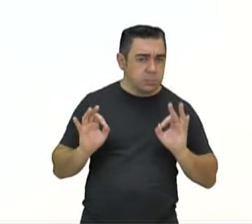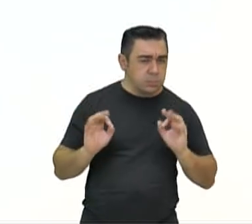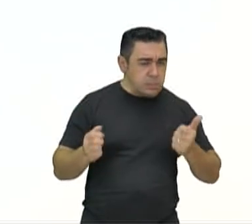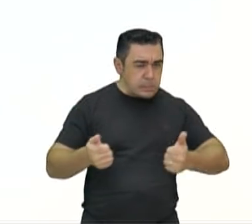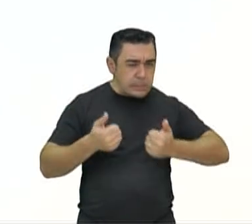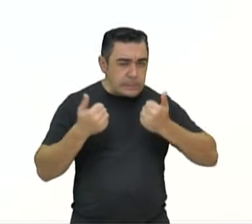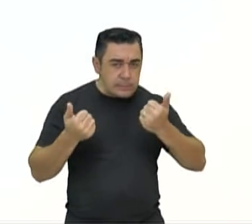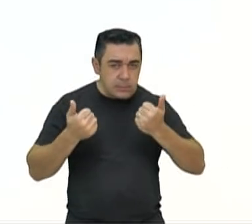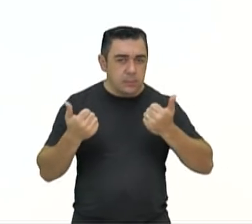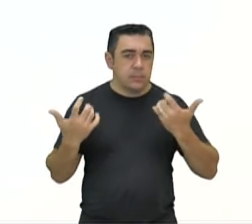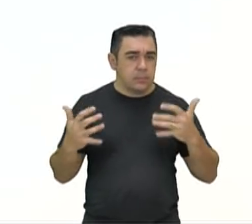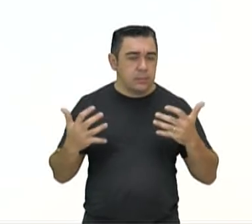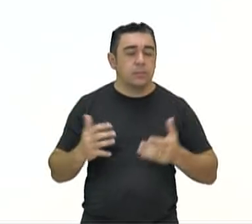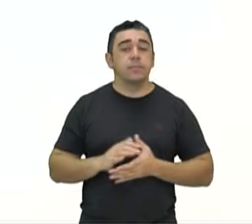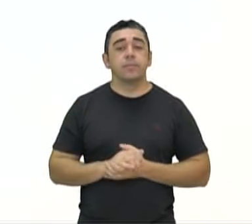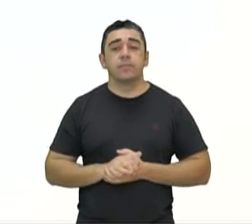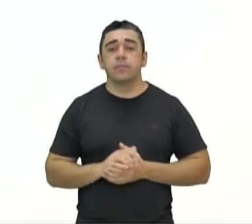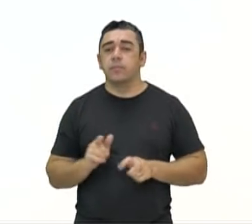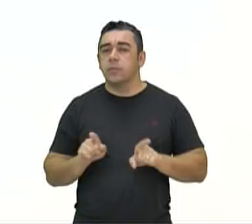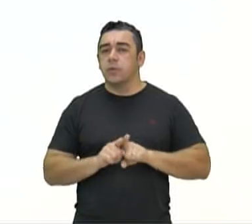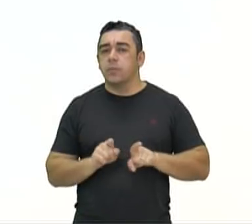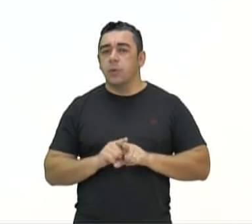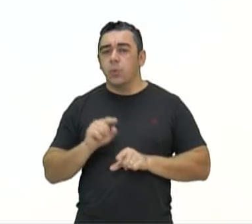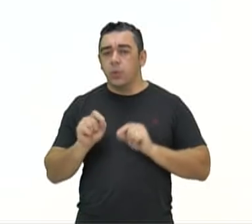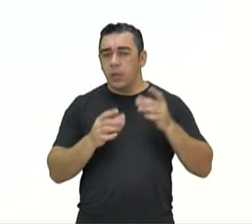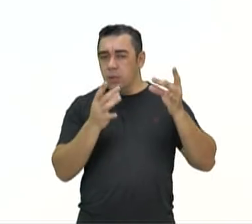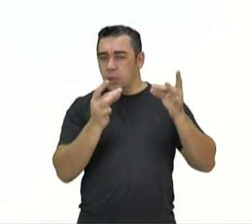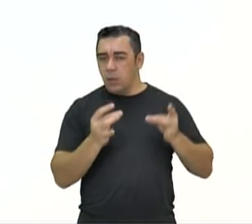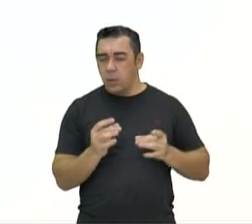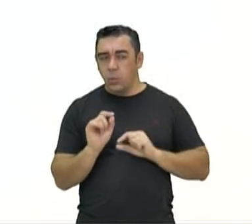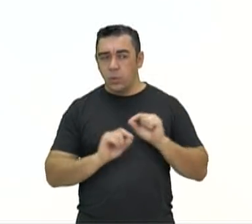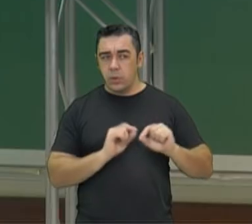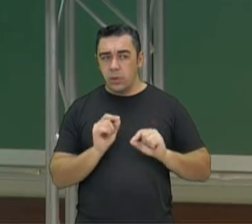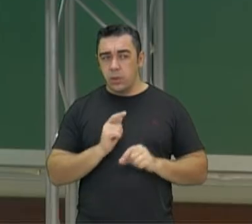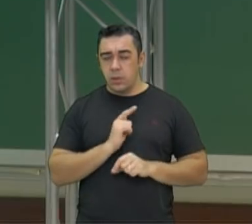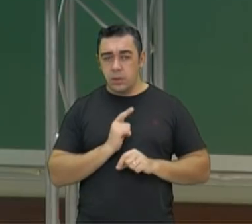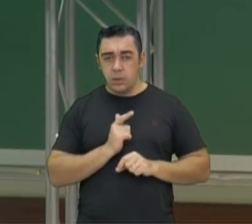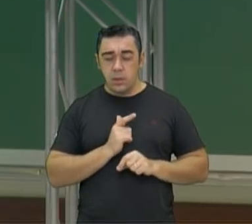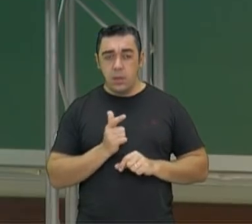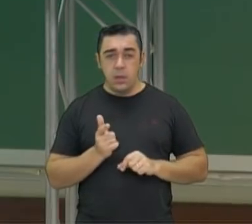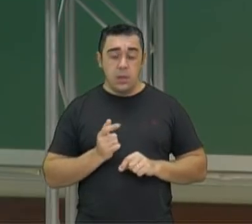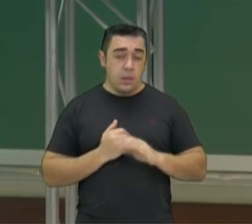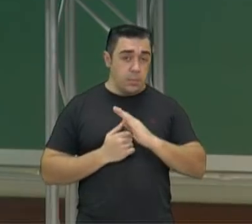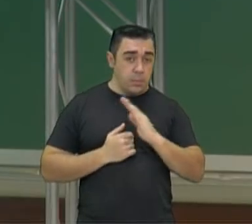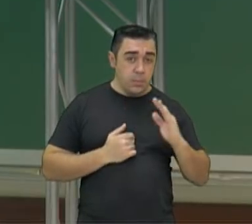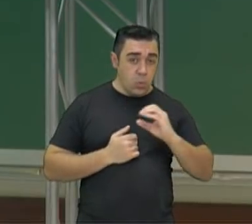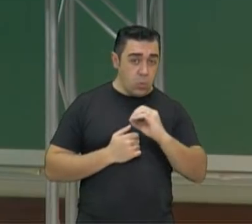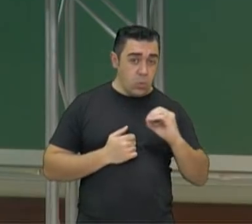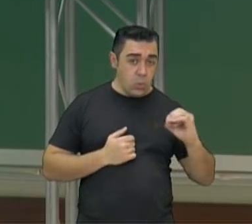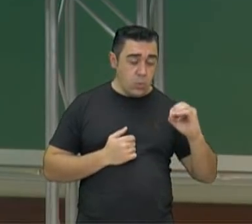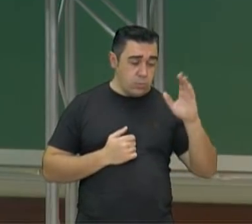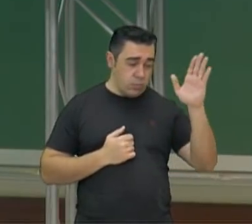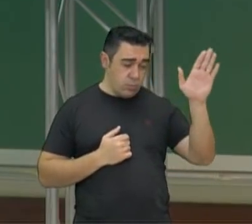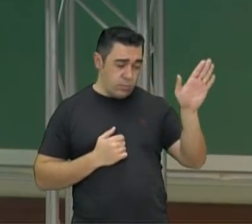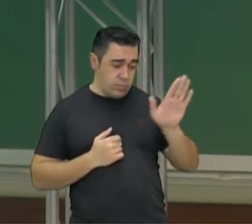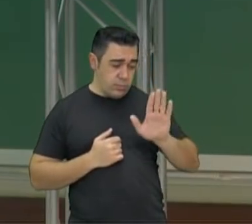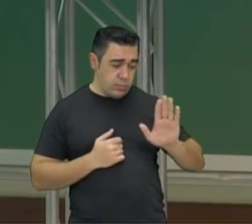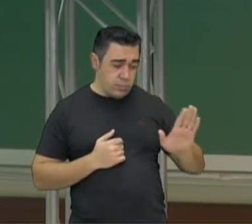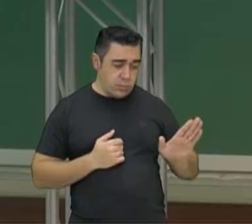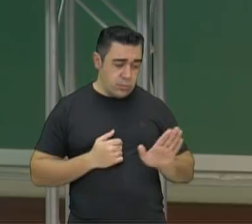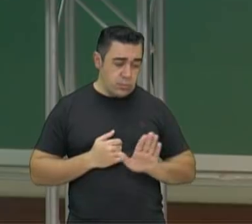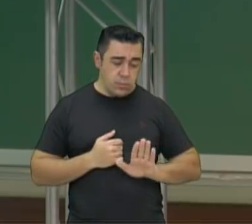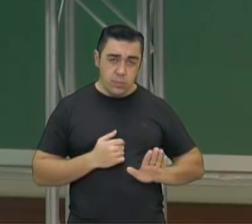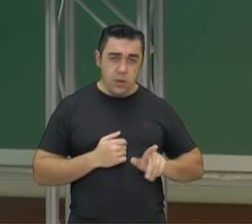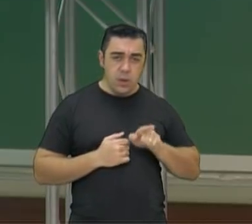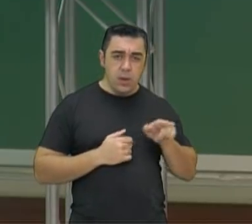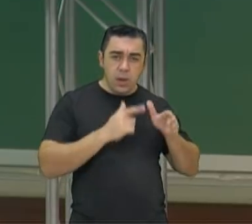beleza. Oh, professor, também tem mais um detalhe aqui, ó. Nas planícies litorâneas voltadas para o Oceano